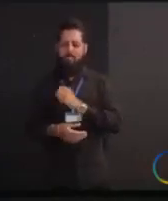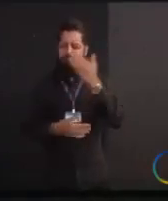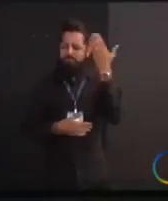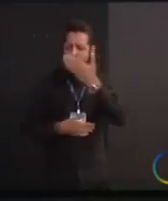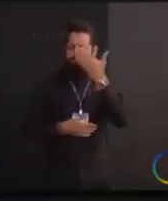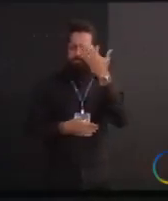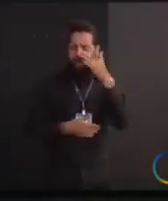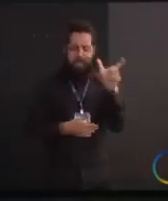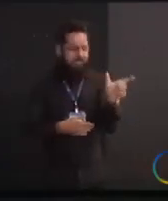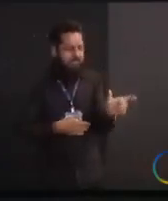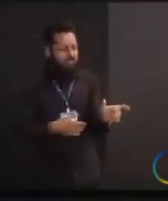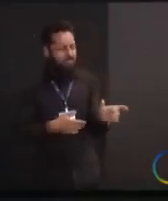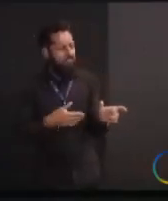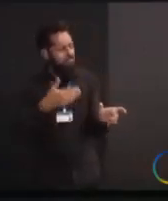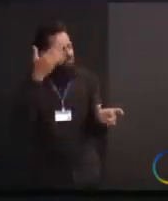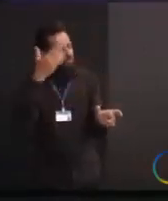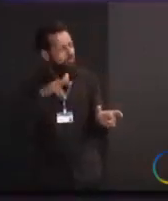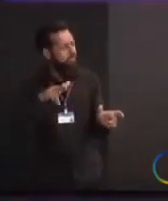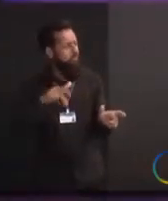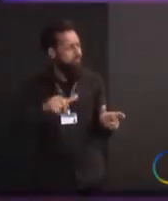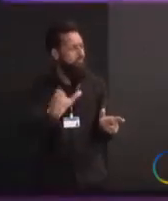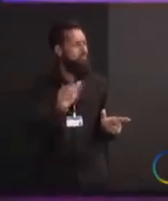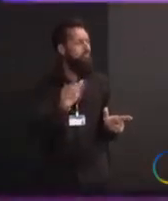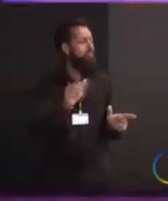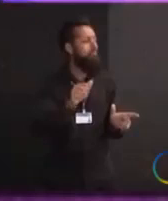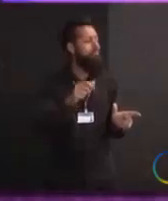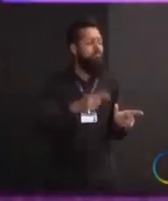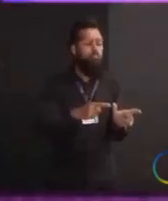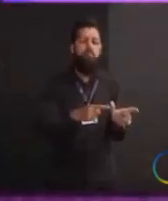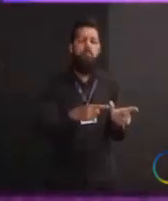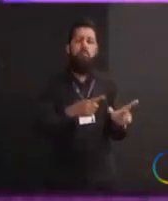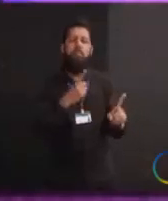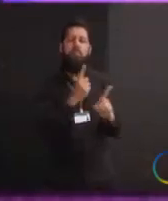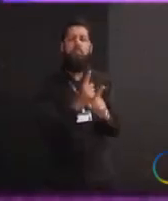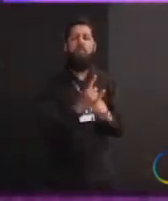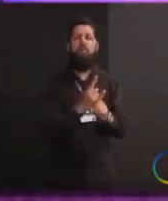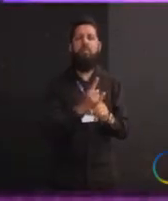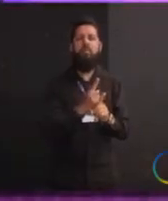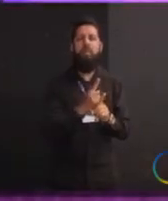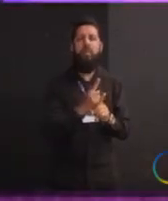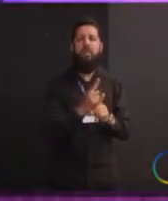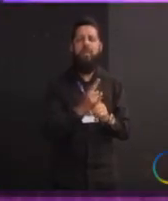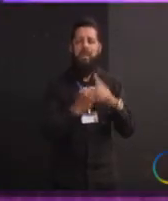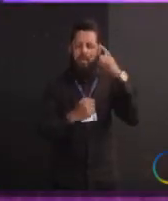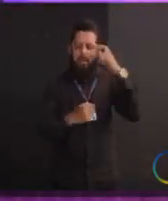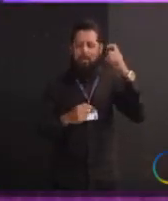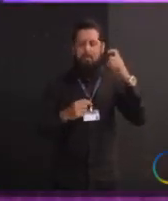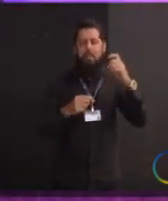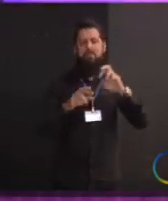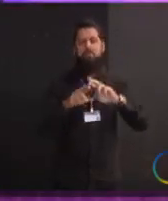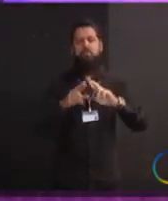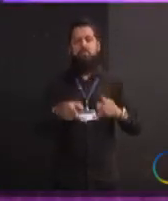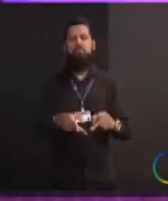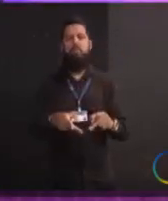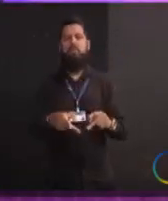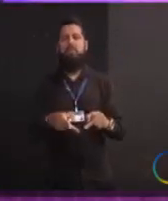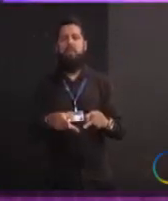Respeitando a posição do outro. Pode não concordar o pensamento com o pensamento do outro,